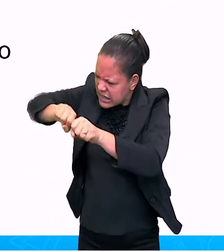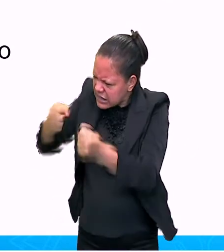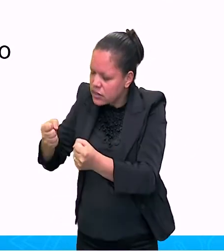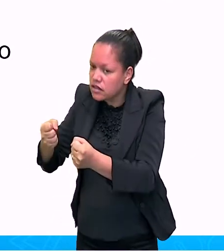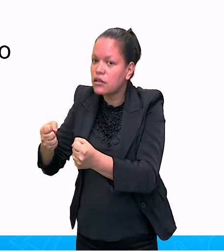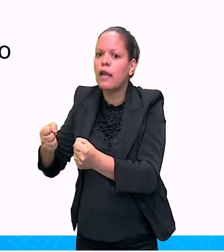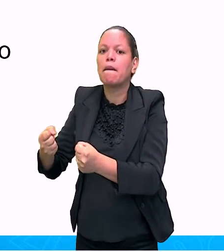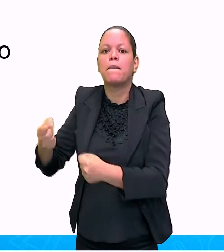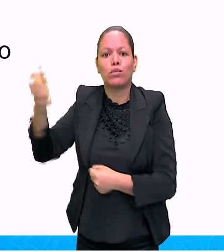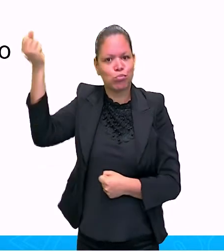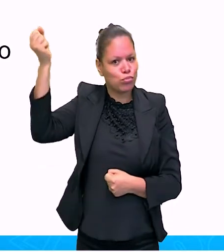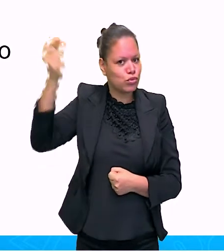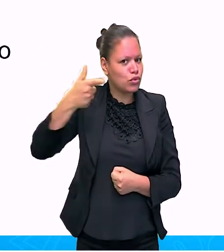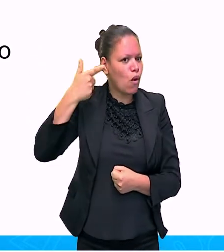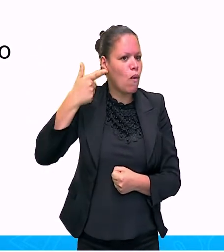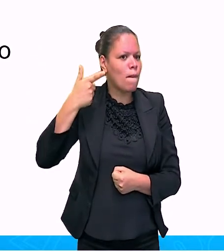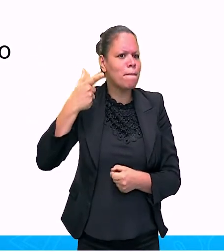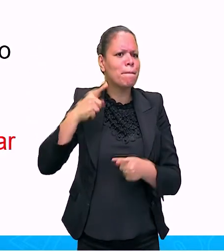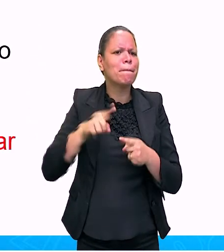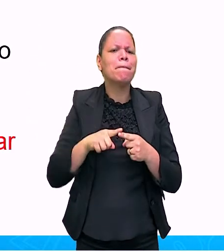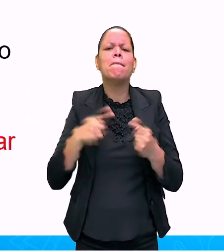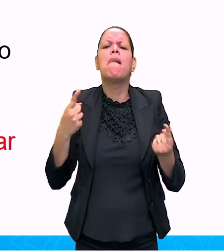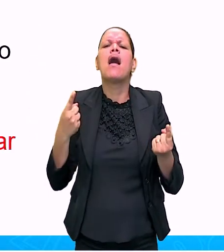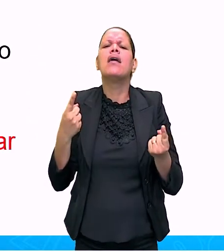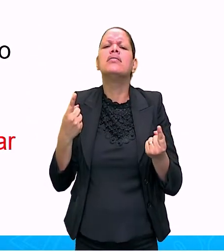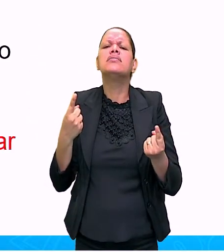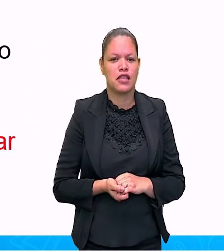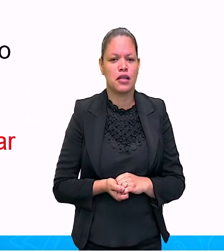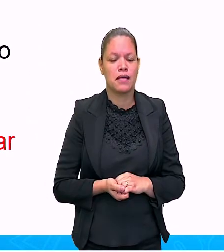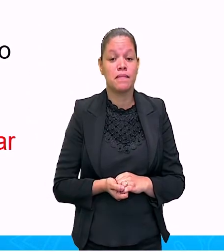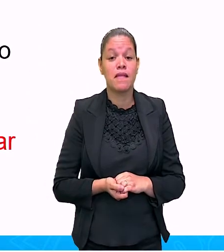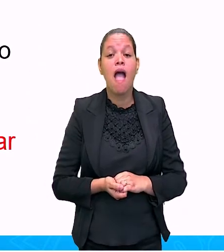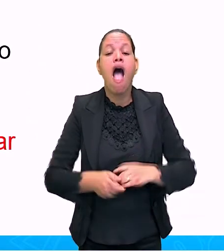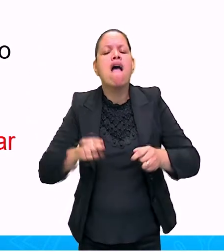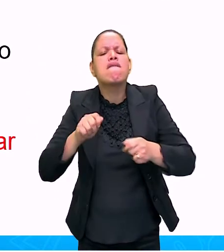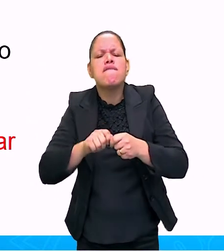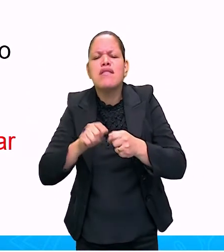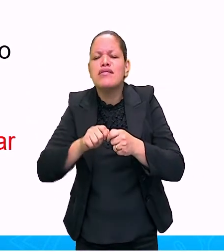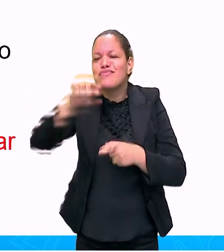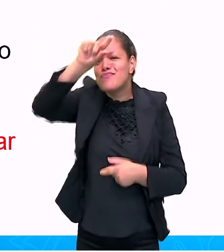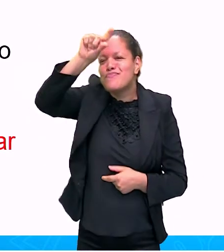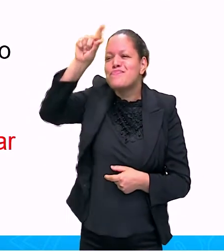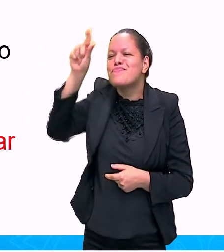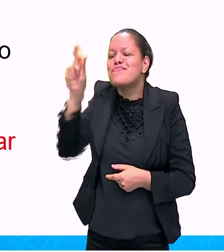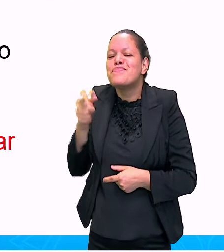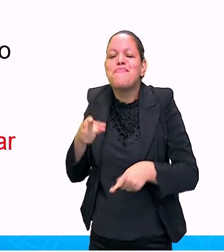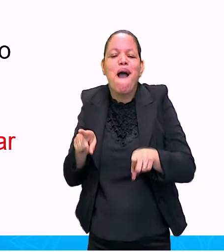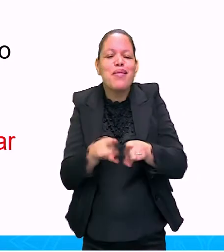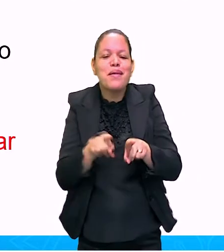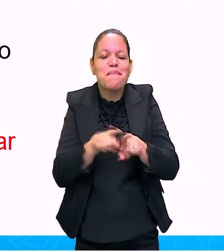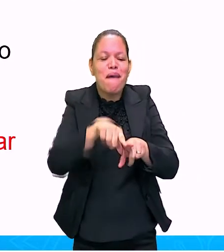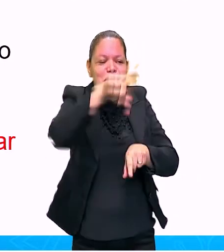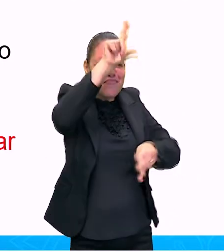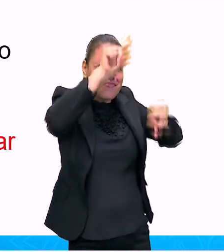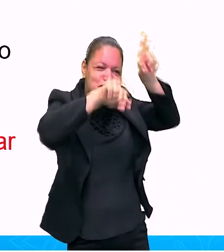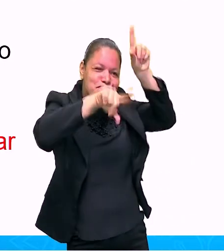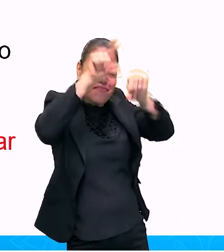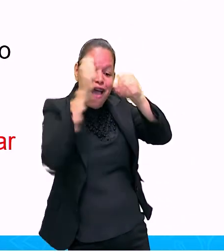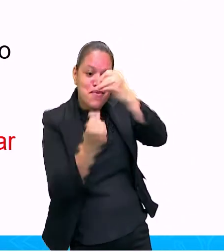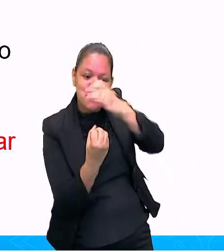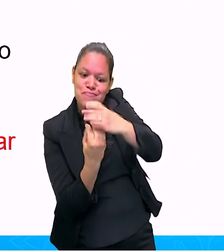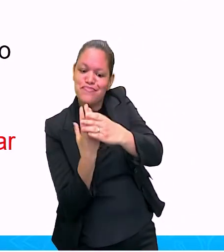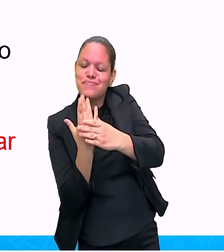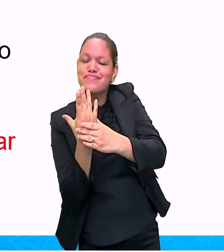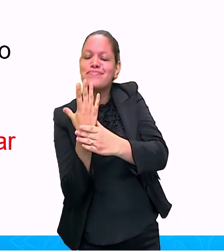o protagonista para resolver o problema? Fez com que a lua e as estrelas surgissem